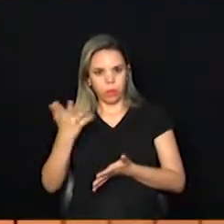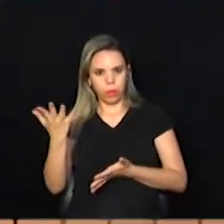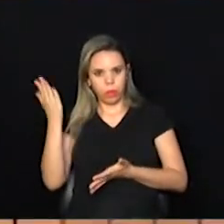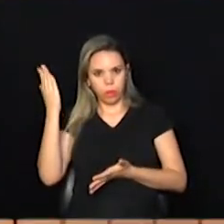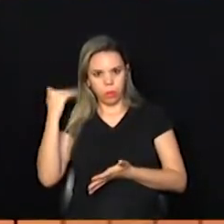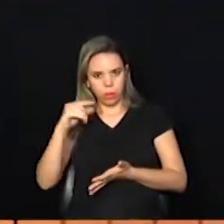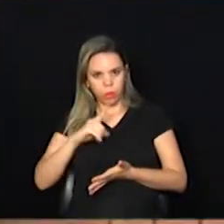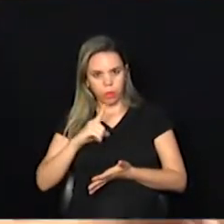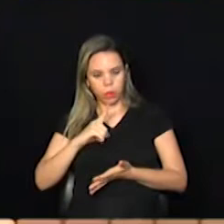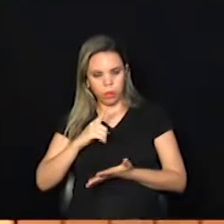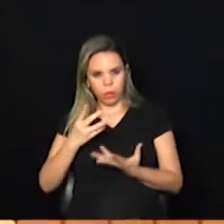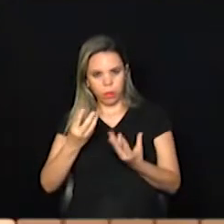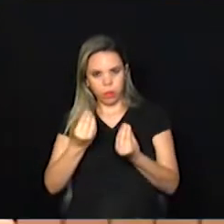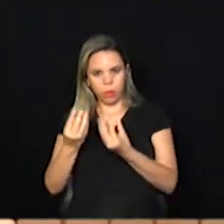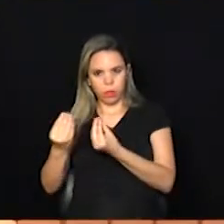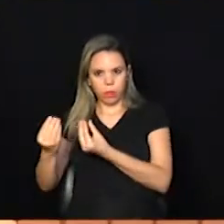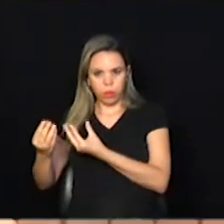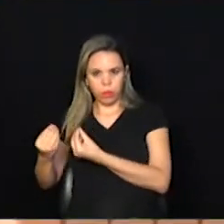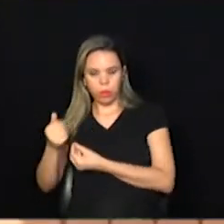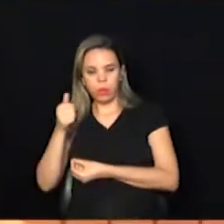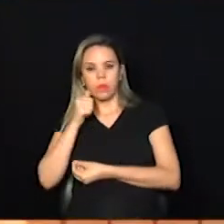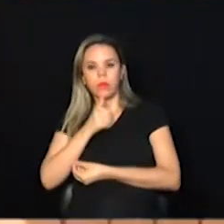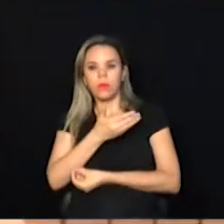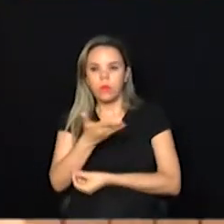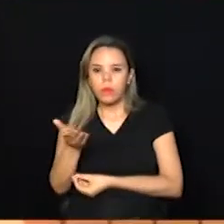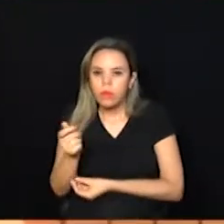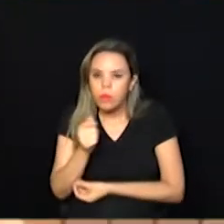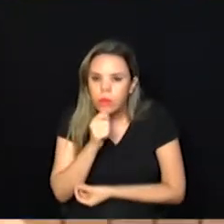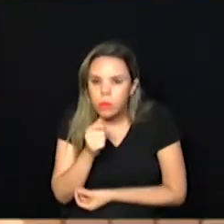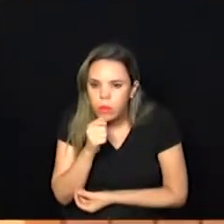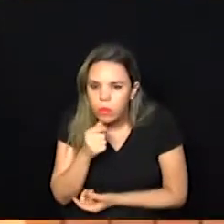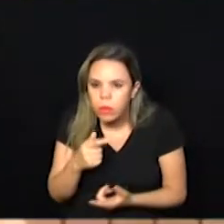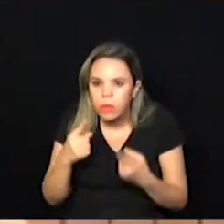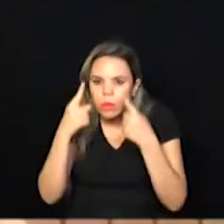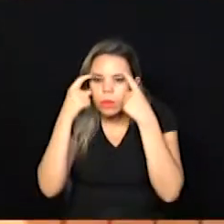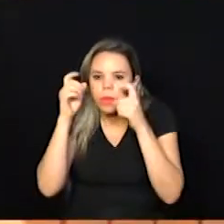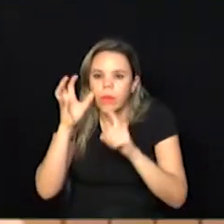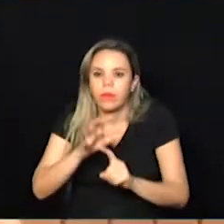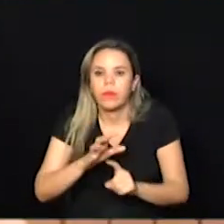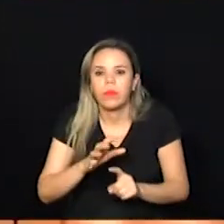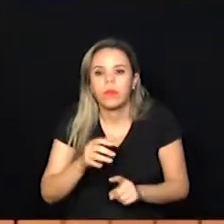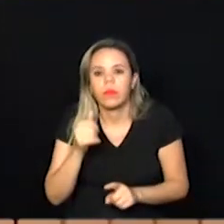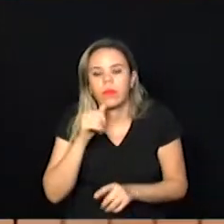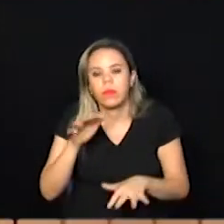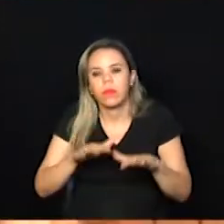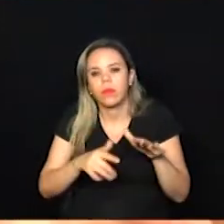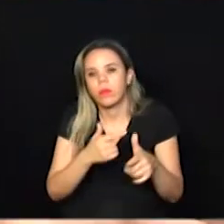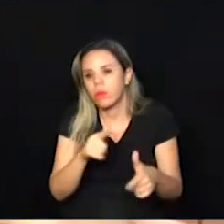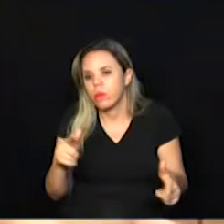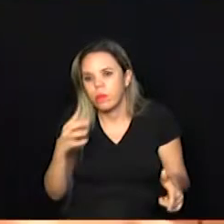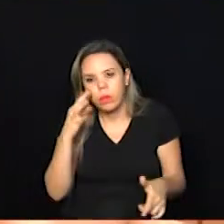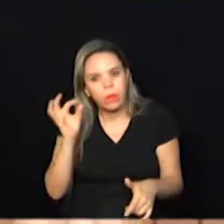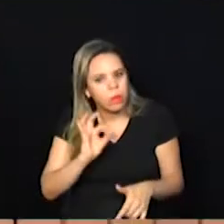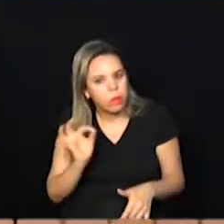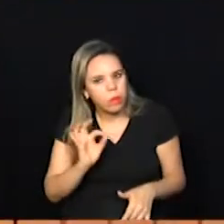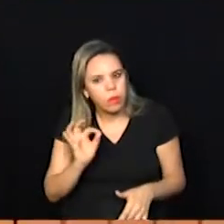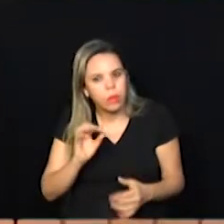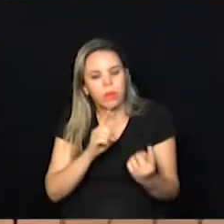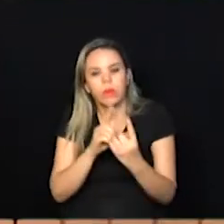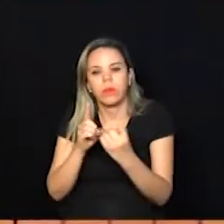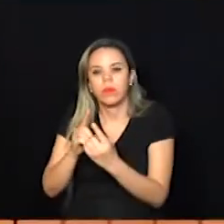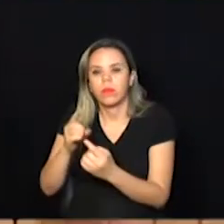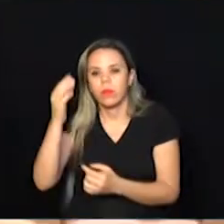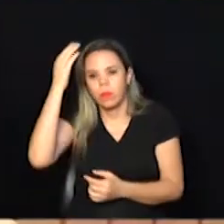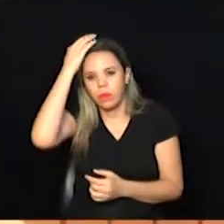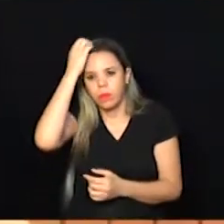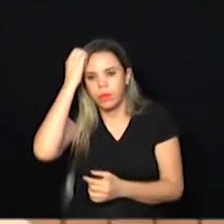que existe muitas mulheres que ainda estão em situação de violência e que muitas vezes não têm conhecimento do que é o serviço,